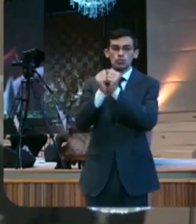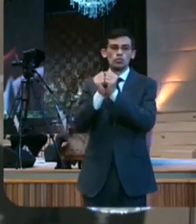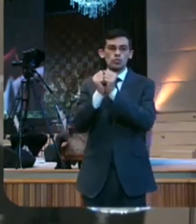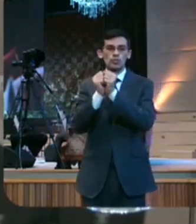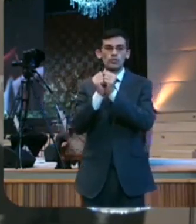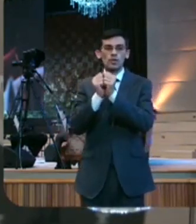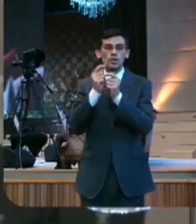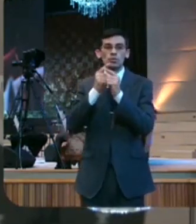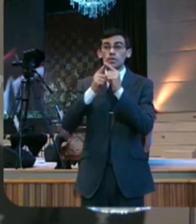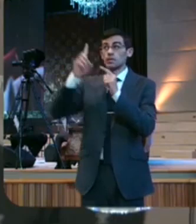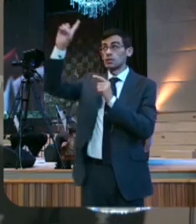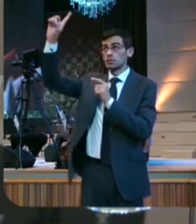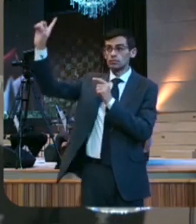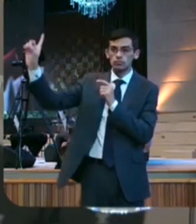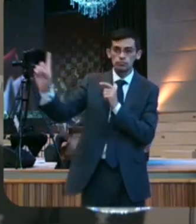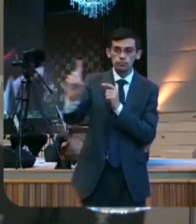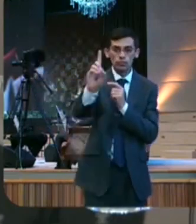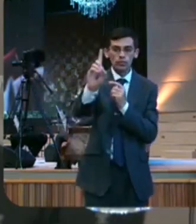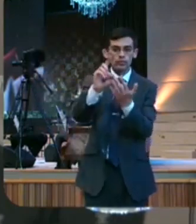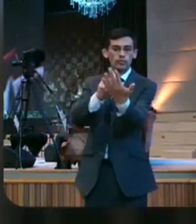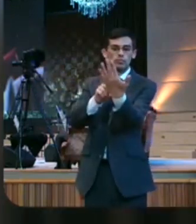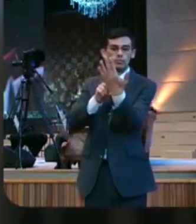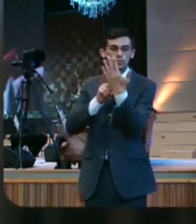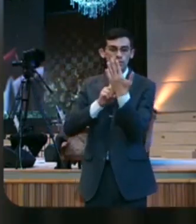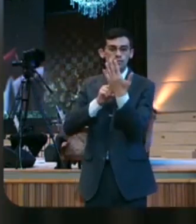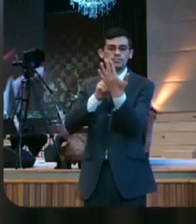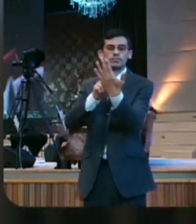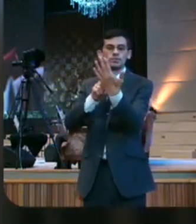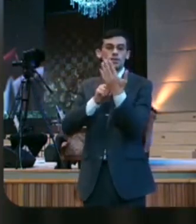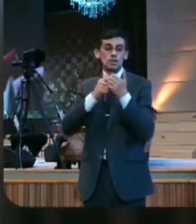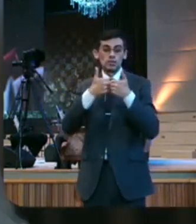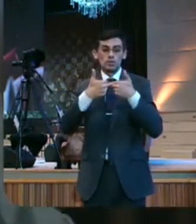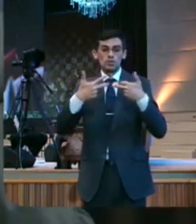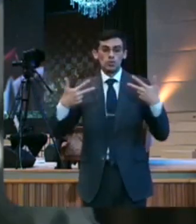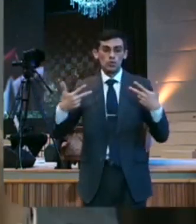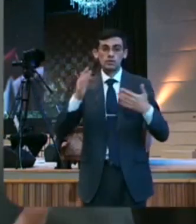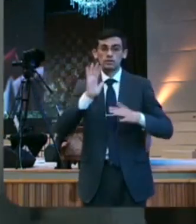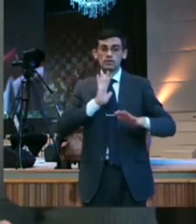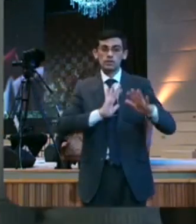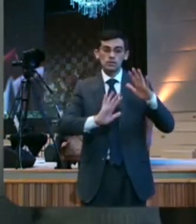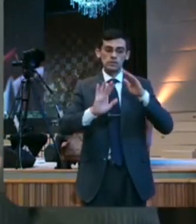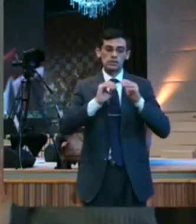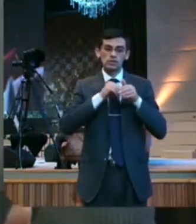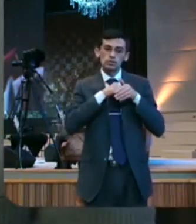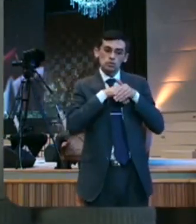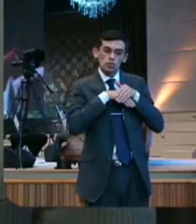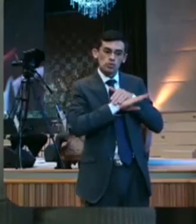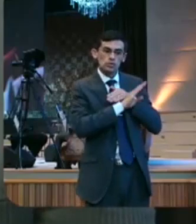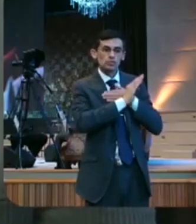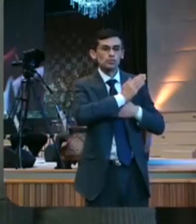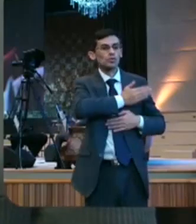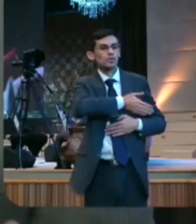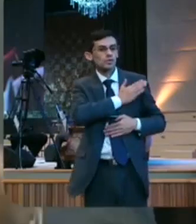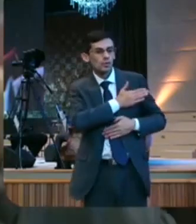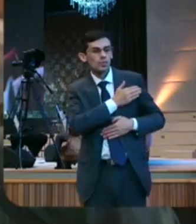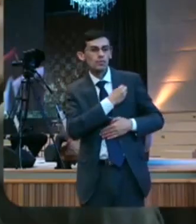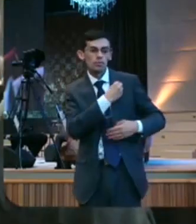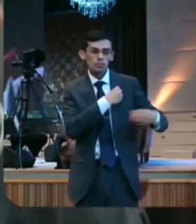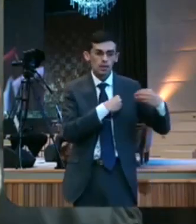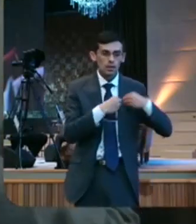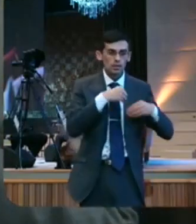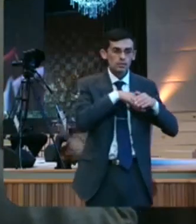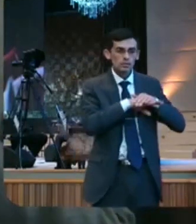frente vai começar a revelar coisas para você, coisas que estão no meio da gente que não prestam, e